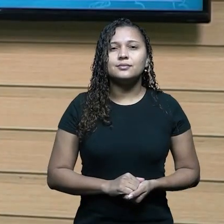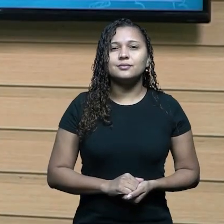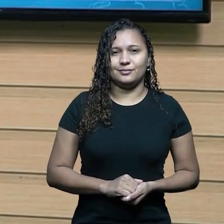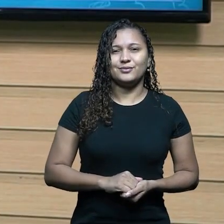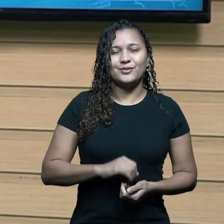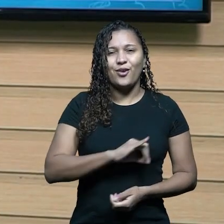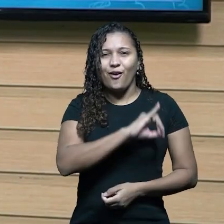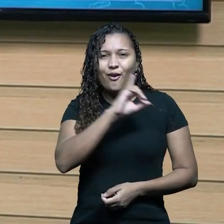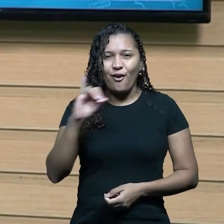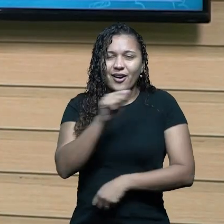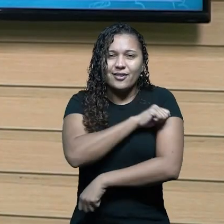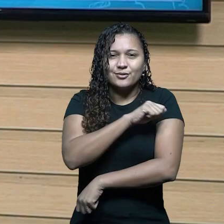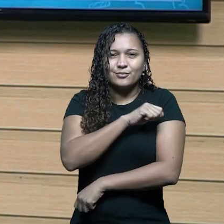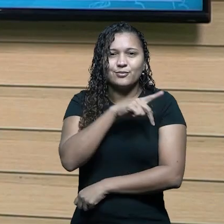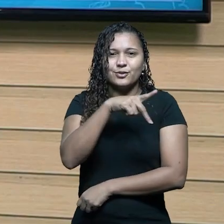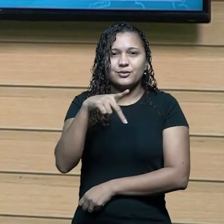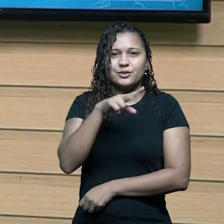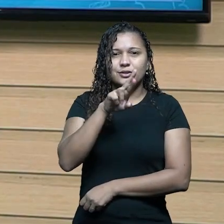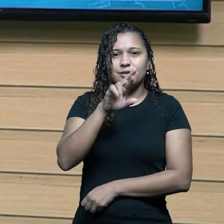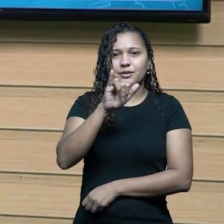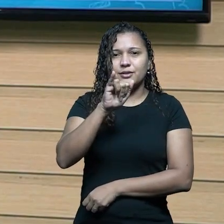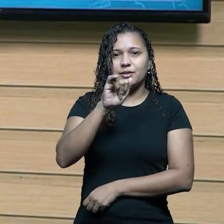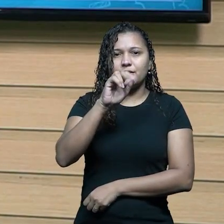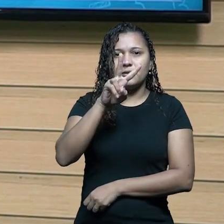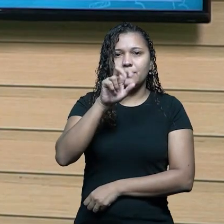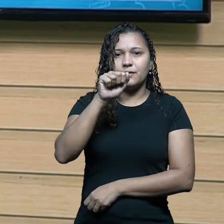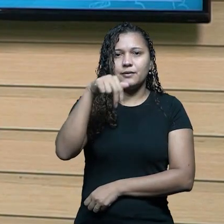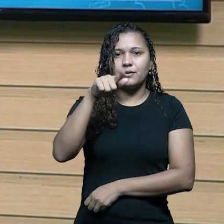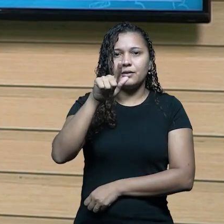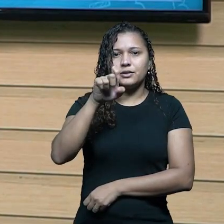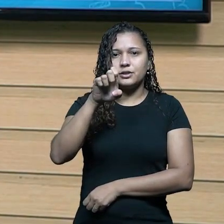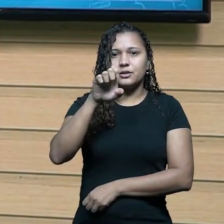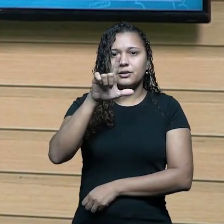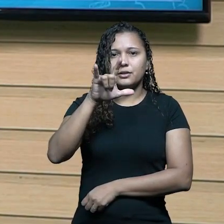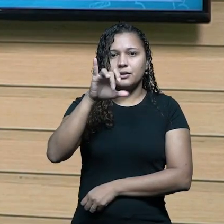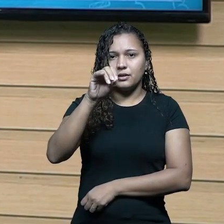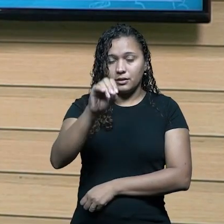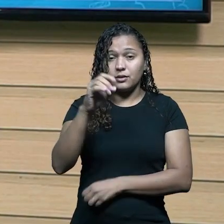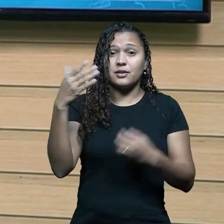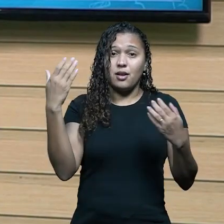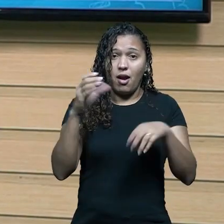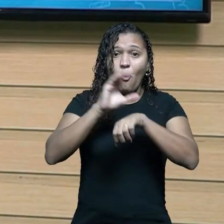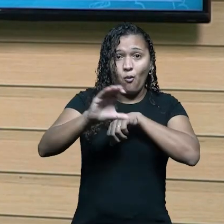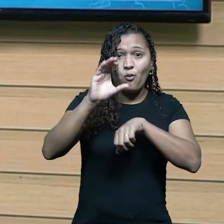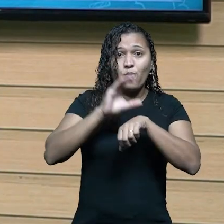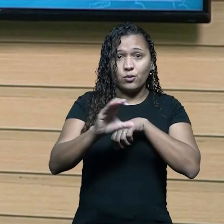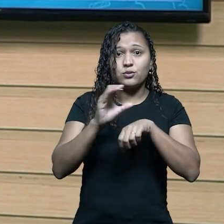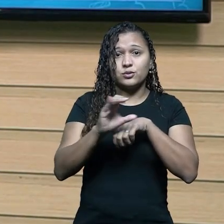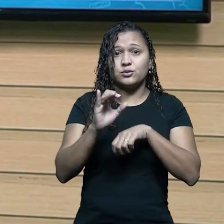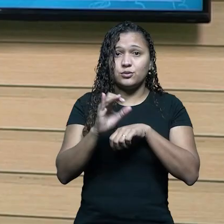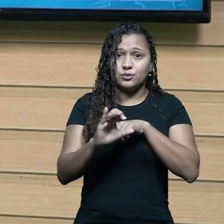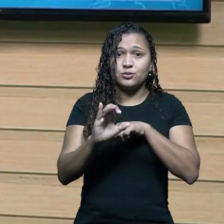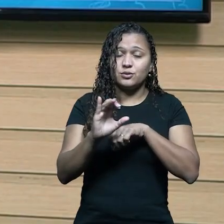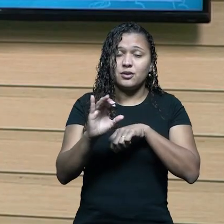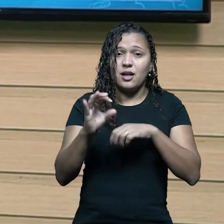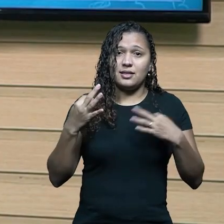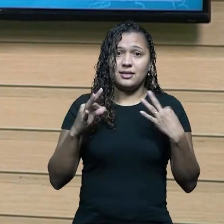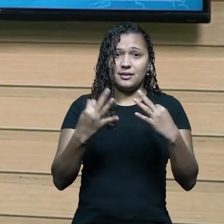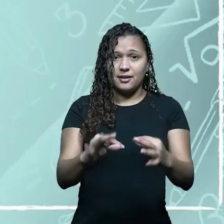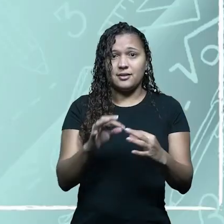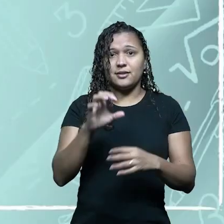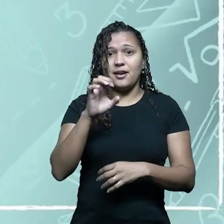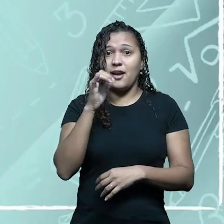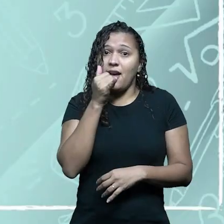Olá alunos, eu sou o professor Evangelho. Esse é o nosso curso EJA-EAD de Técnico em Eletrotécnica. Estamos